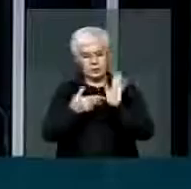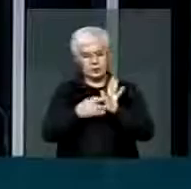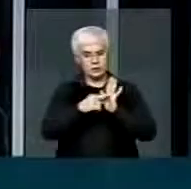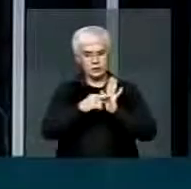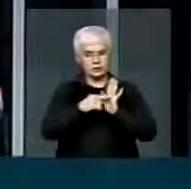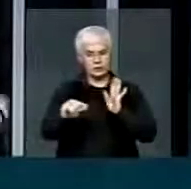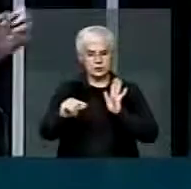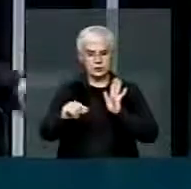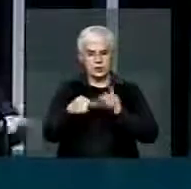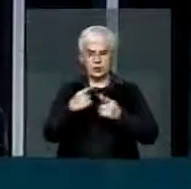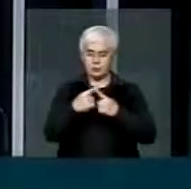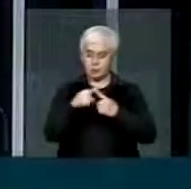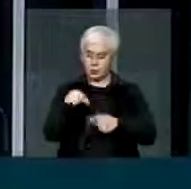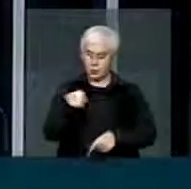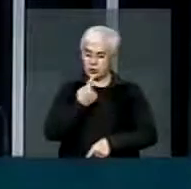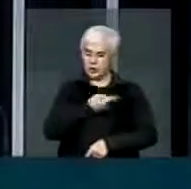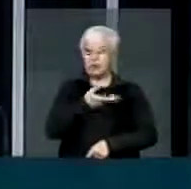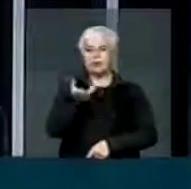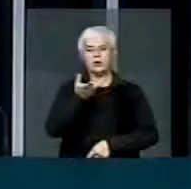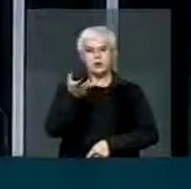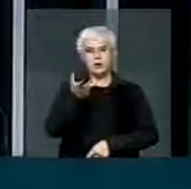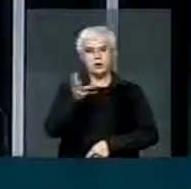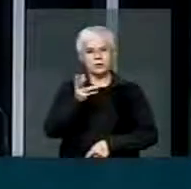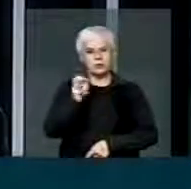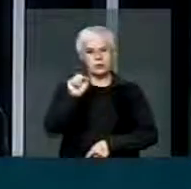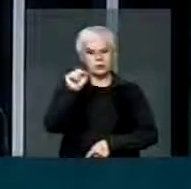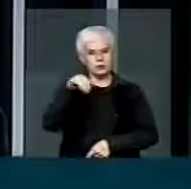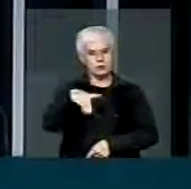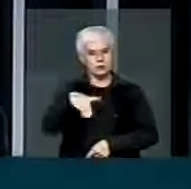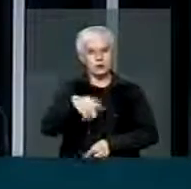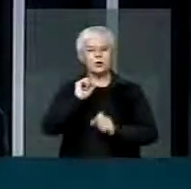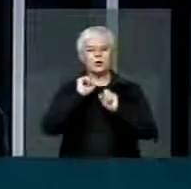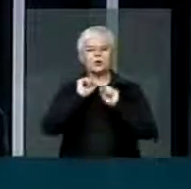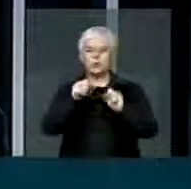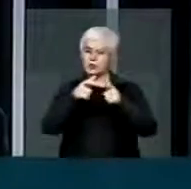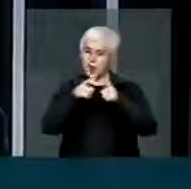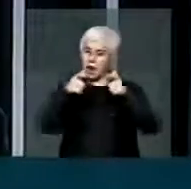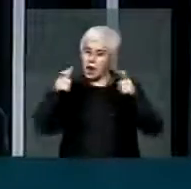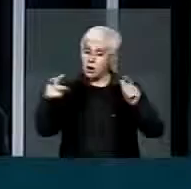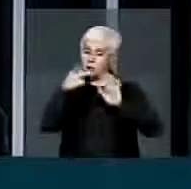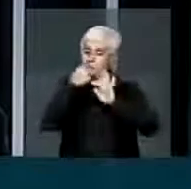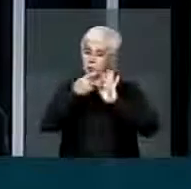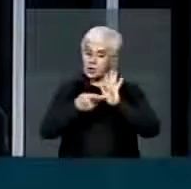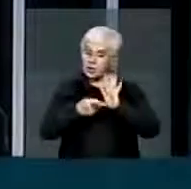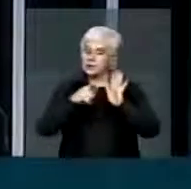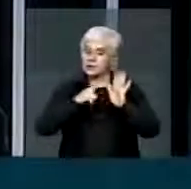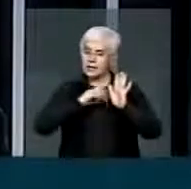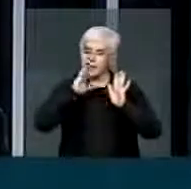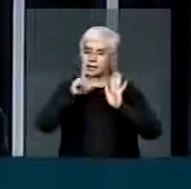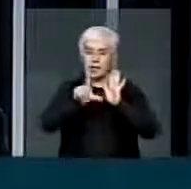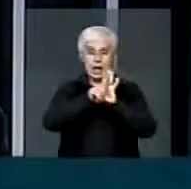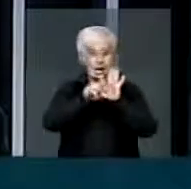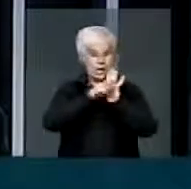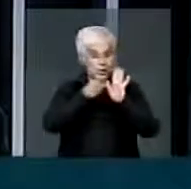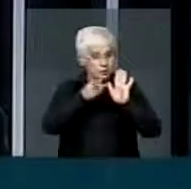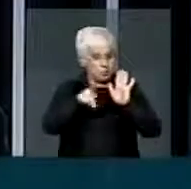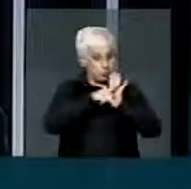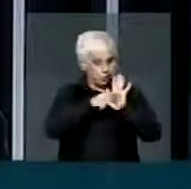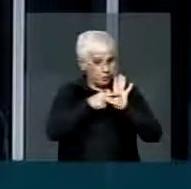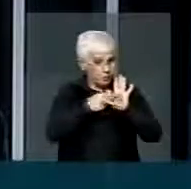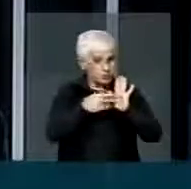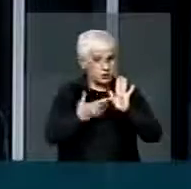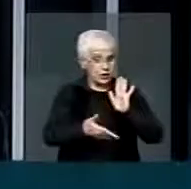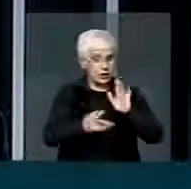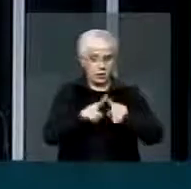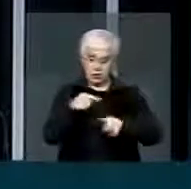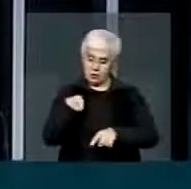destaque, porque nós queremos, sim, pode haver ampliação dos programas que já tem uma lei própria, repito,